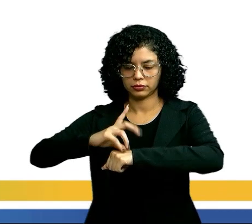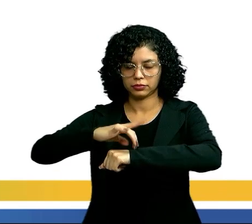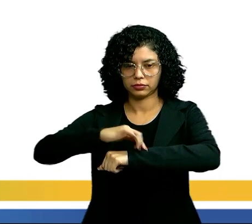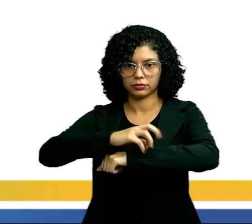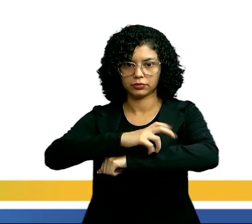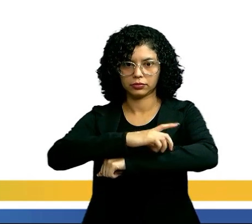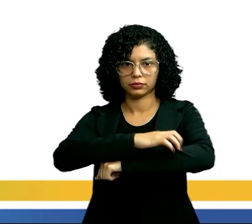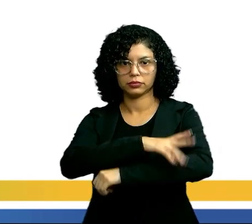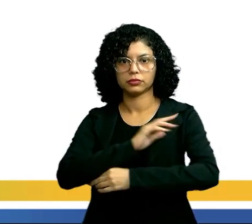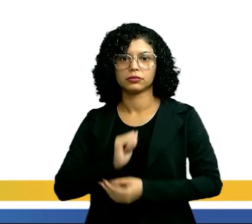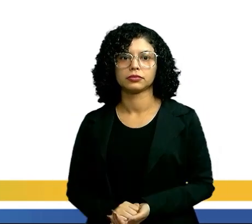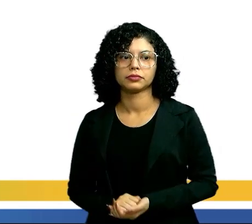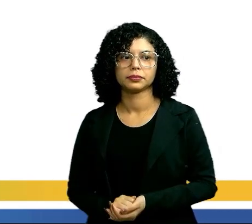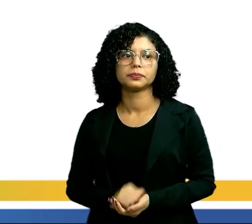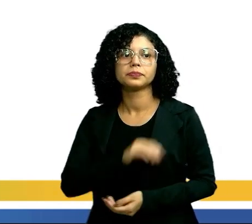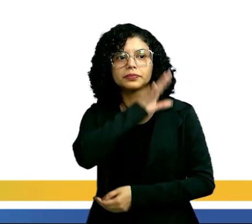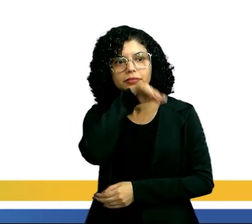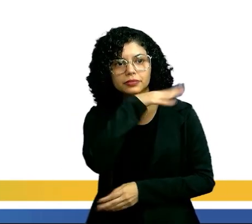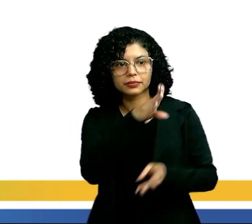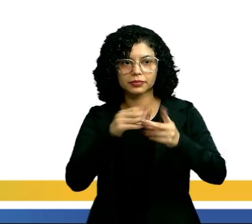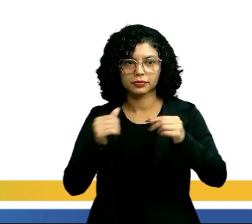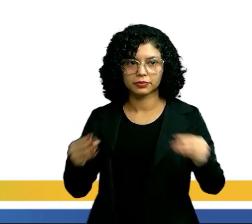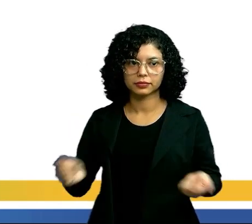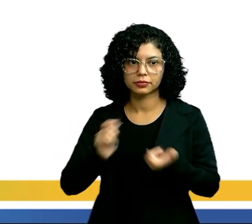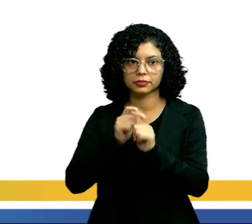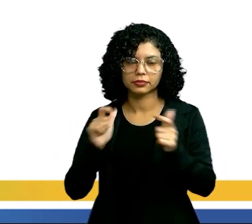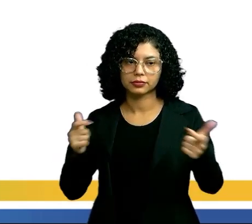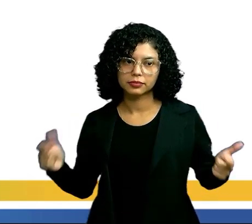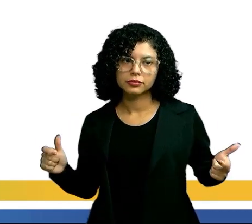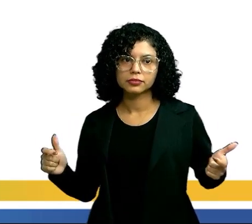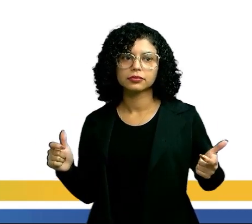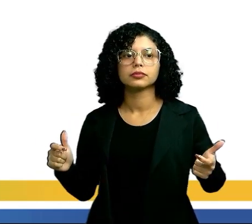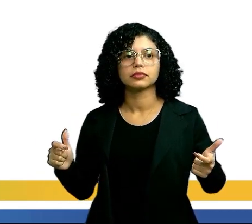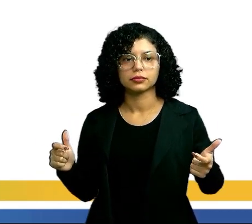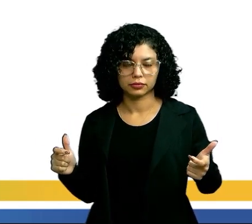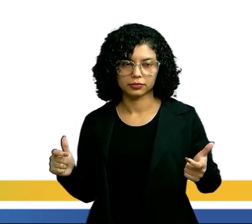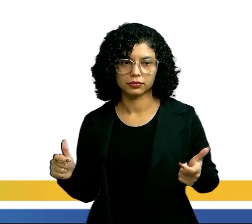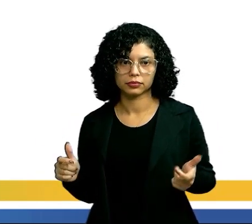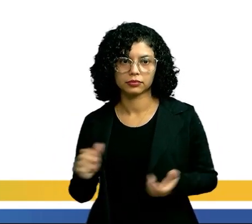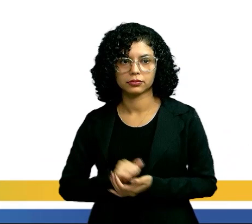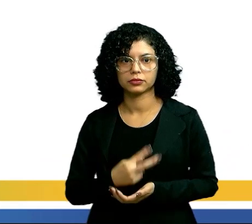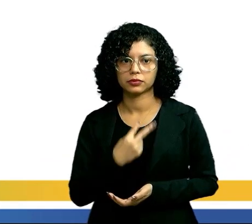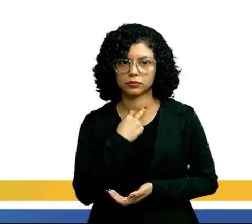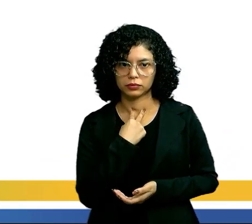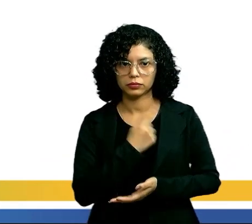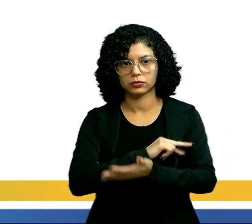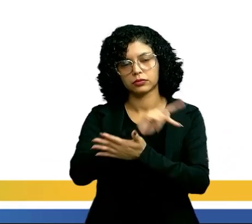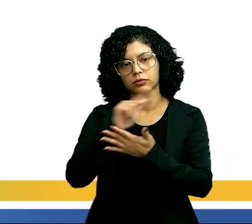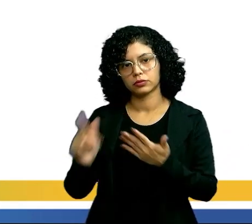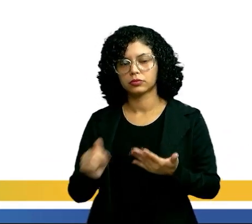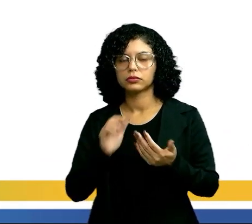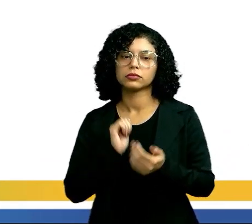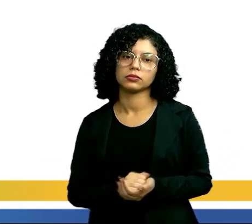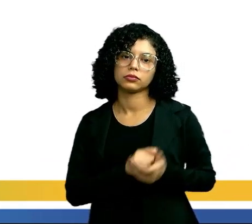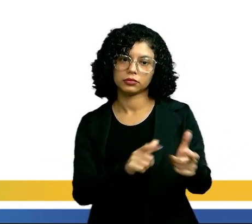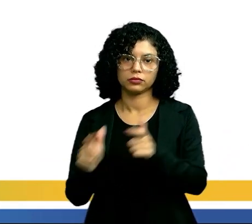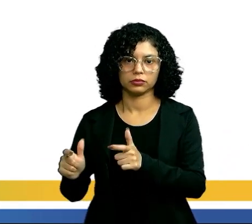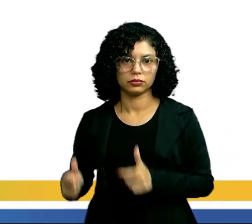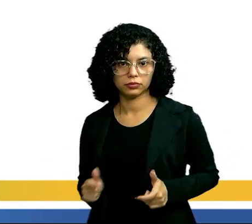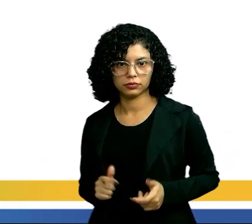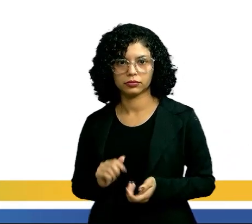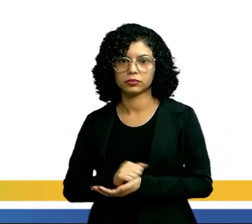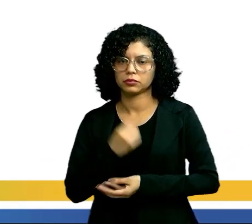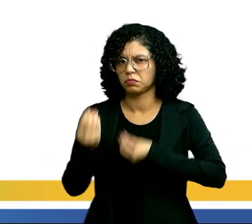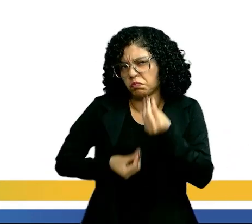classe dos aracnídeos. Esses animais são terrestres em sua grande maioria e ocupam os mais